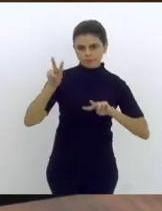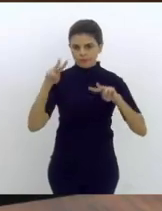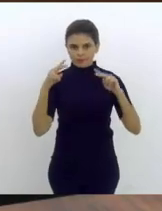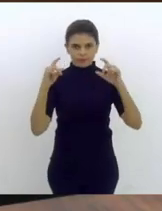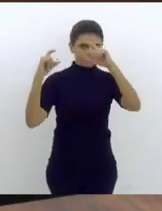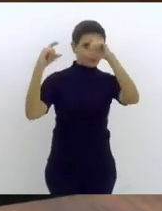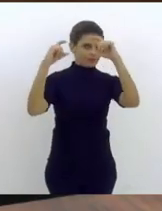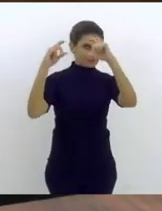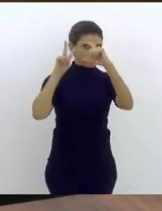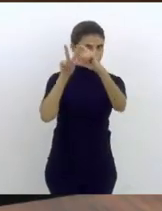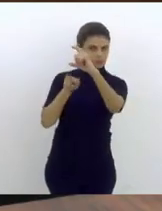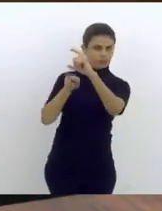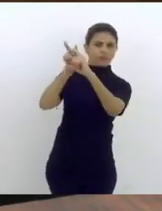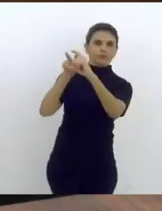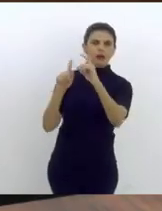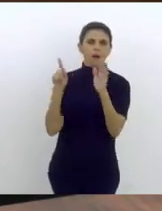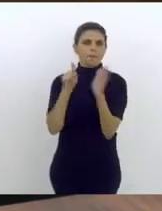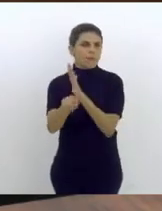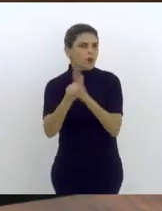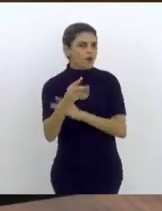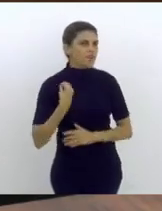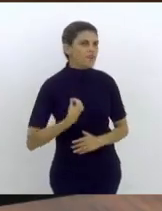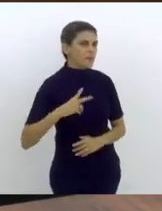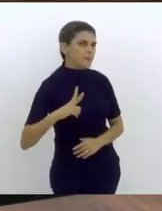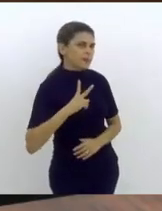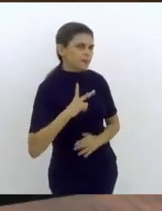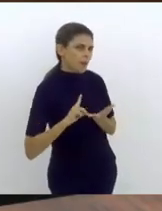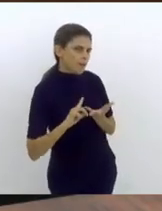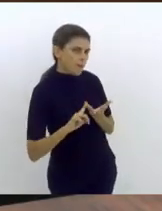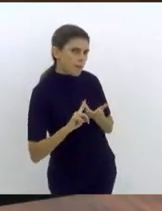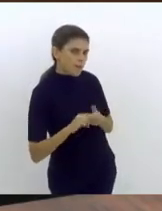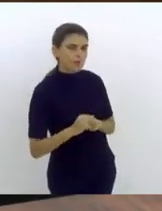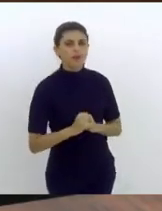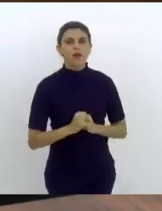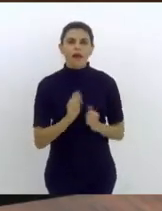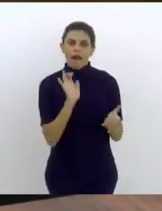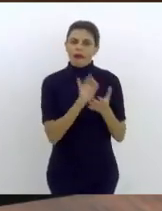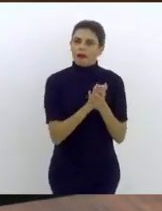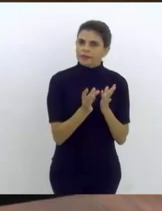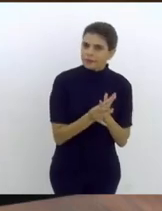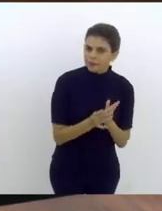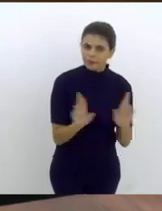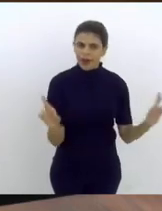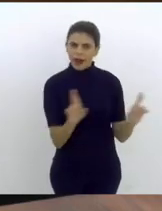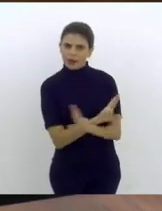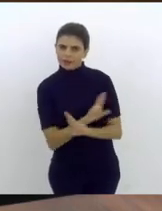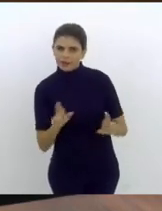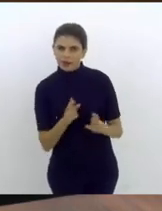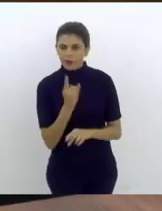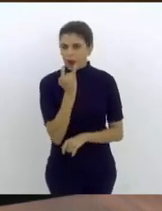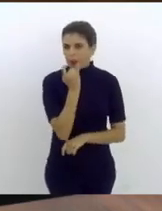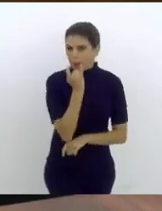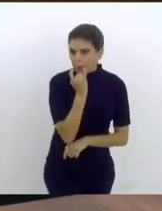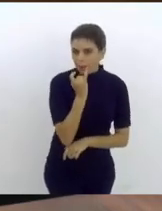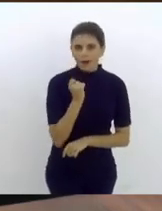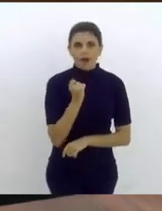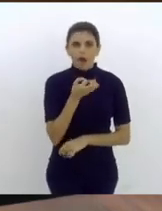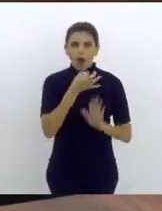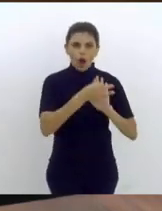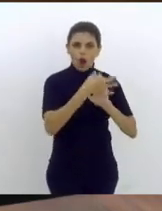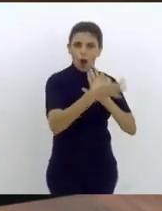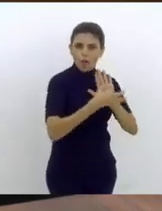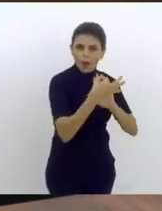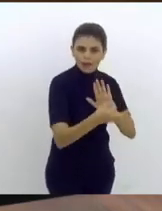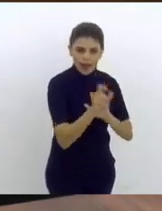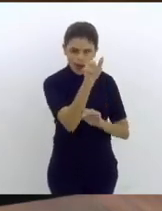perguntas da vida pessoal dessa mulher sobre relacionamentos assovios comentários sobre